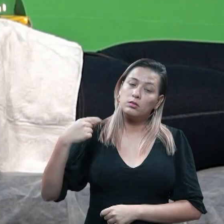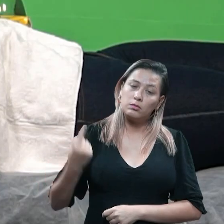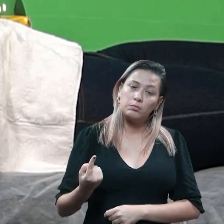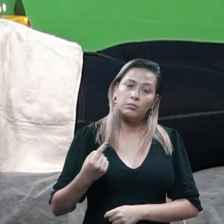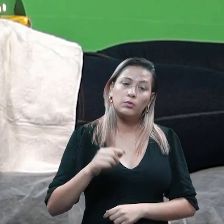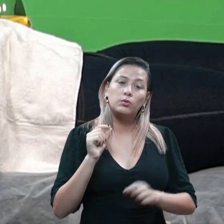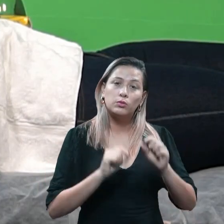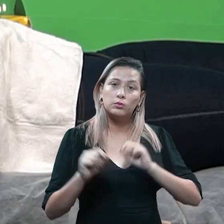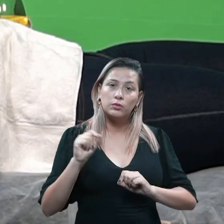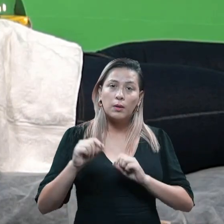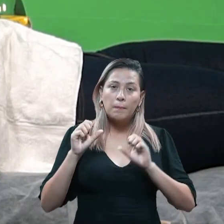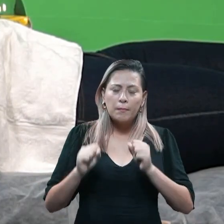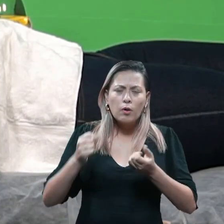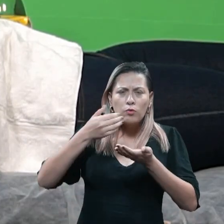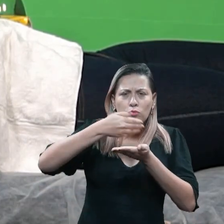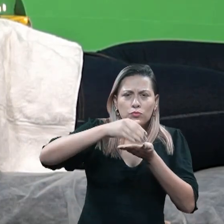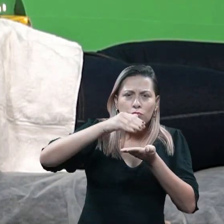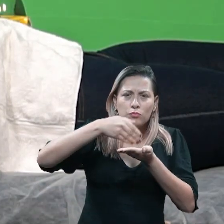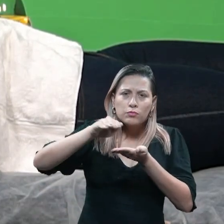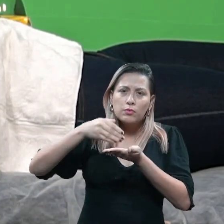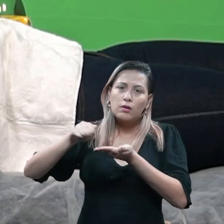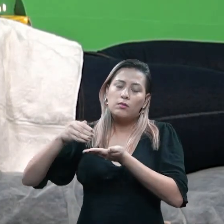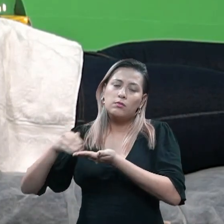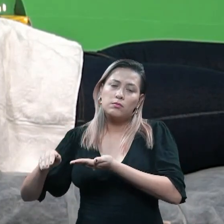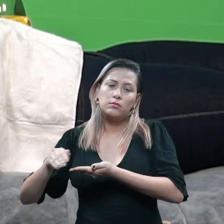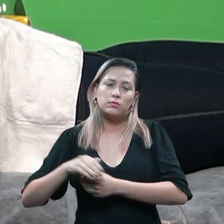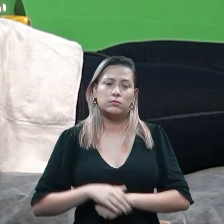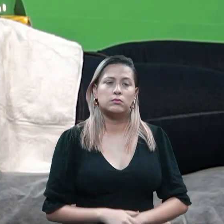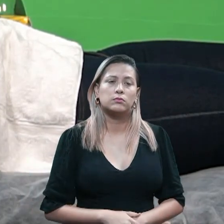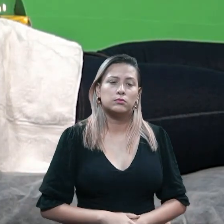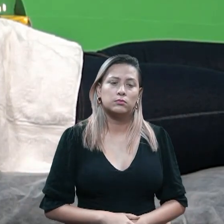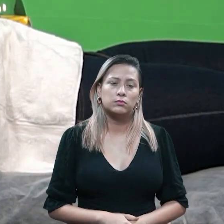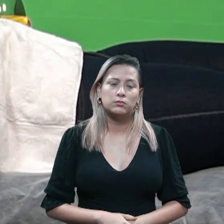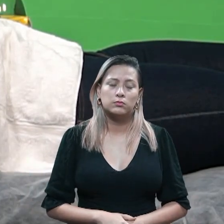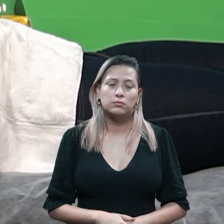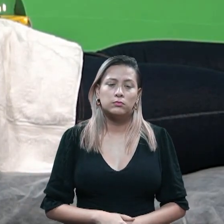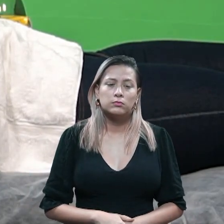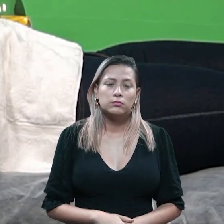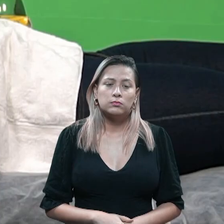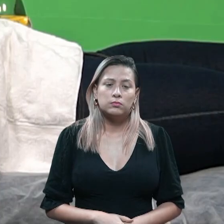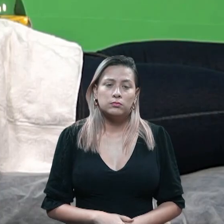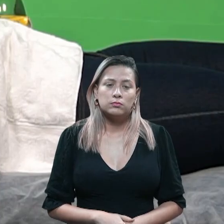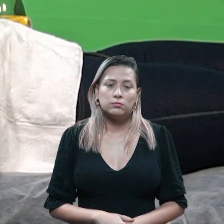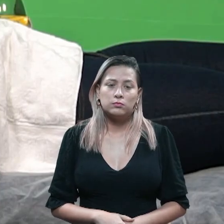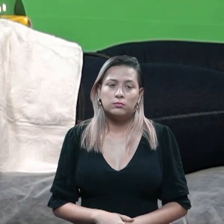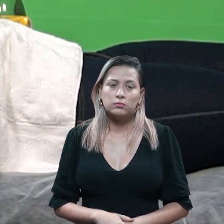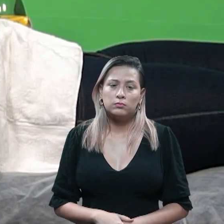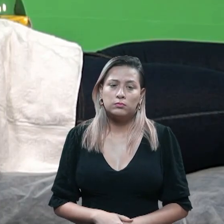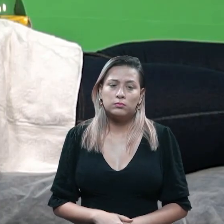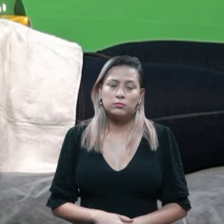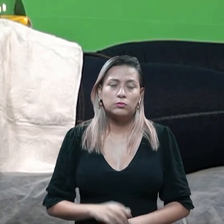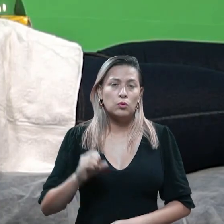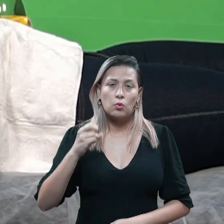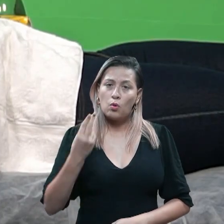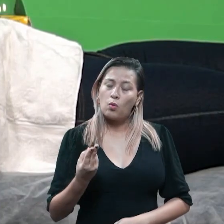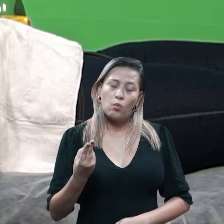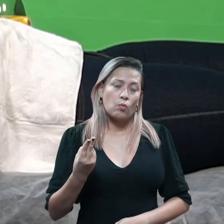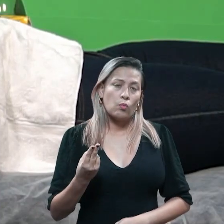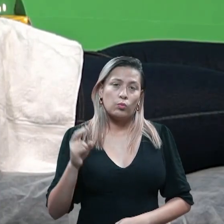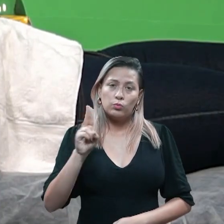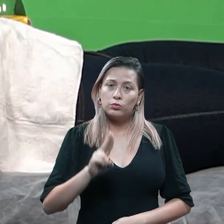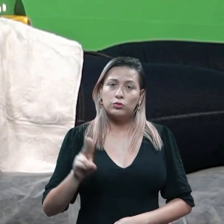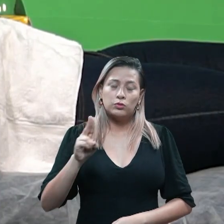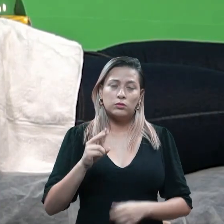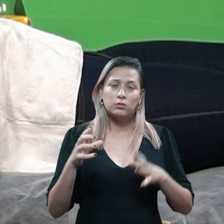posso varrer ele ou com o lencinho Kiss, ou eu posso varrer com o algodão.